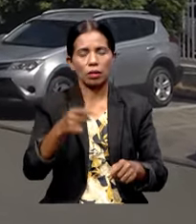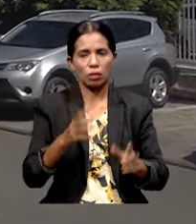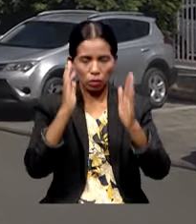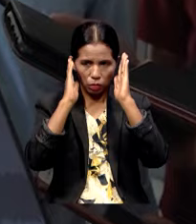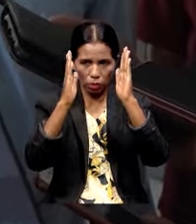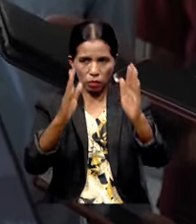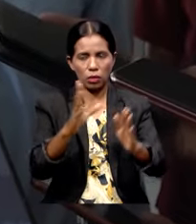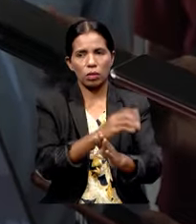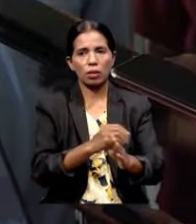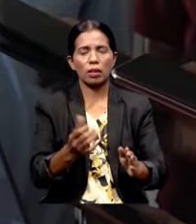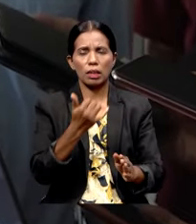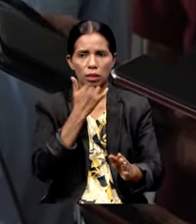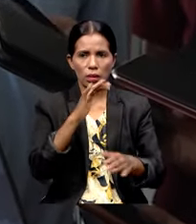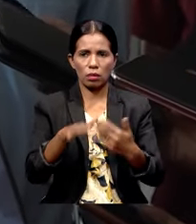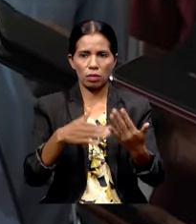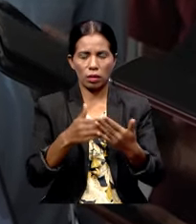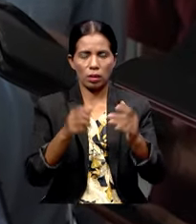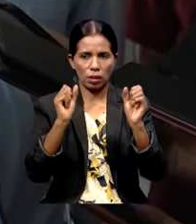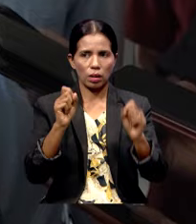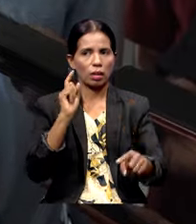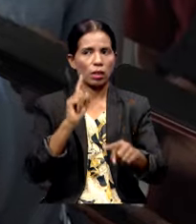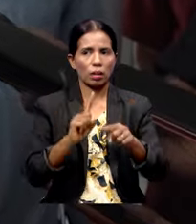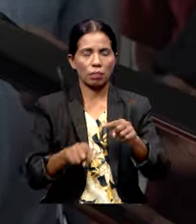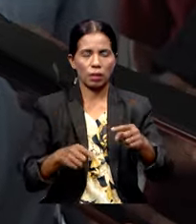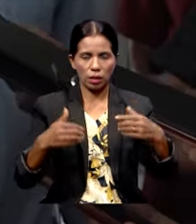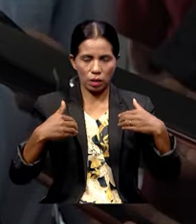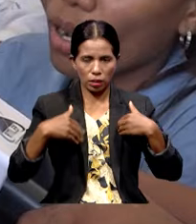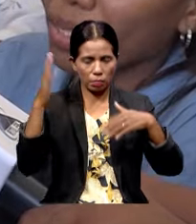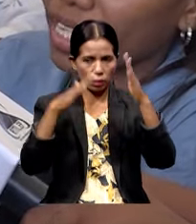ba irregularidade hirak ne atunune la bele akontesetan.